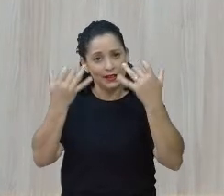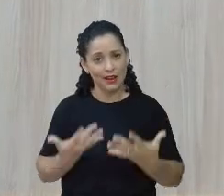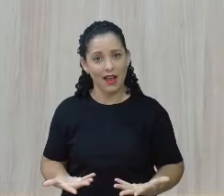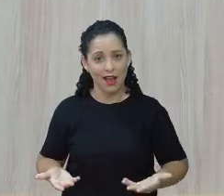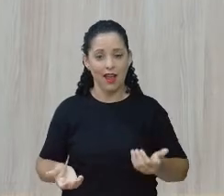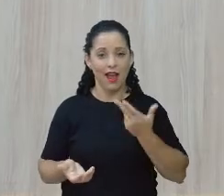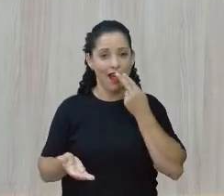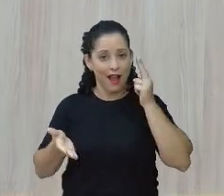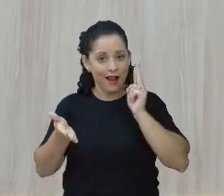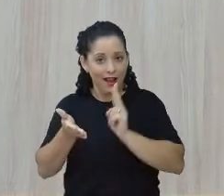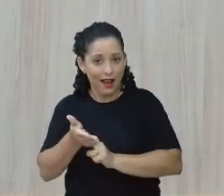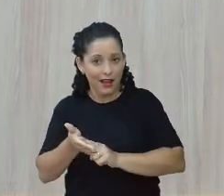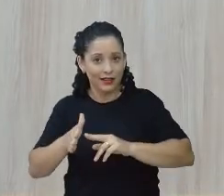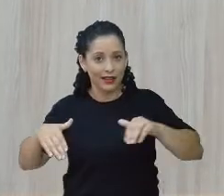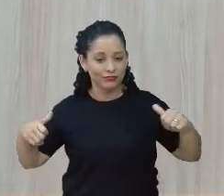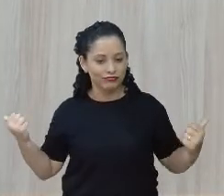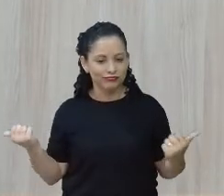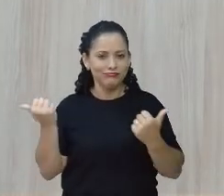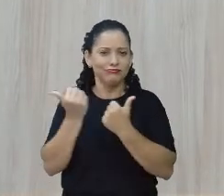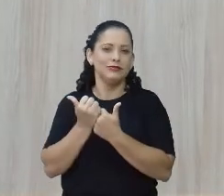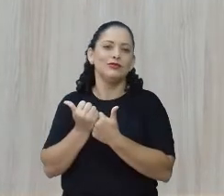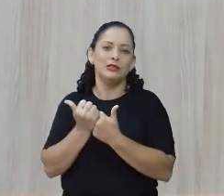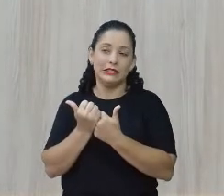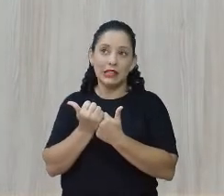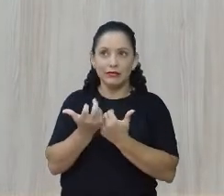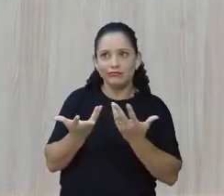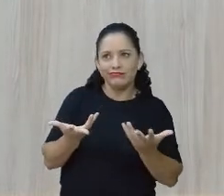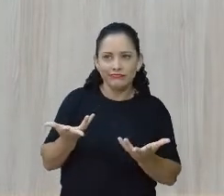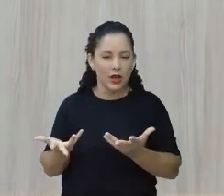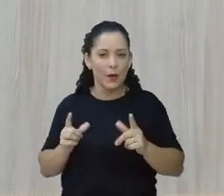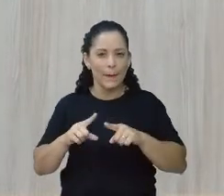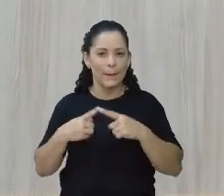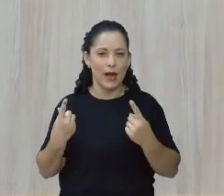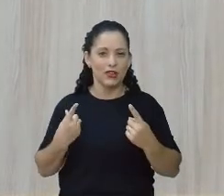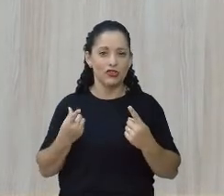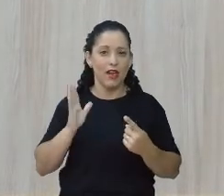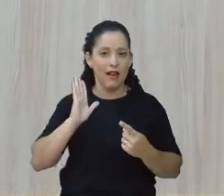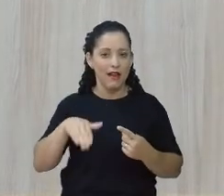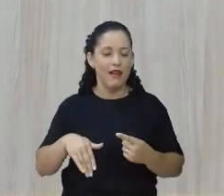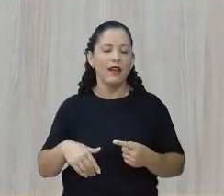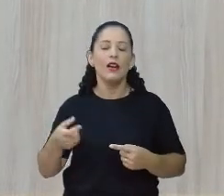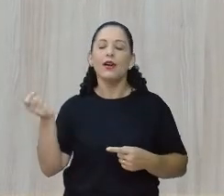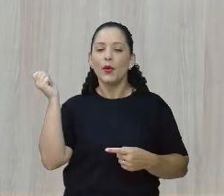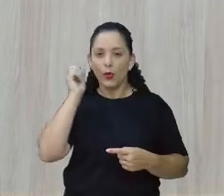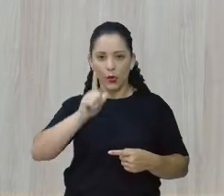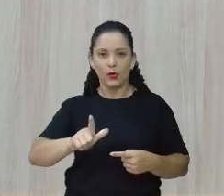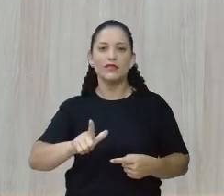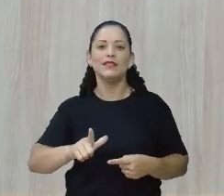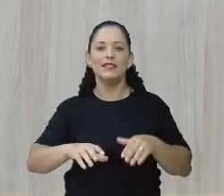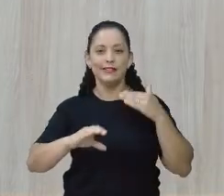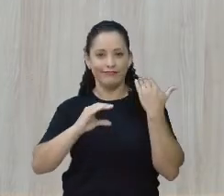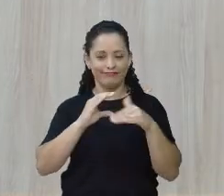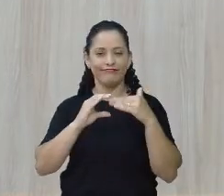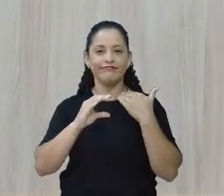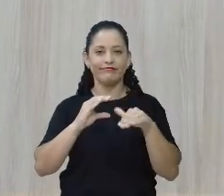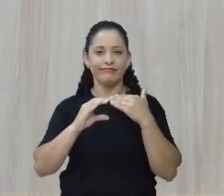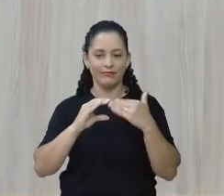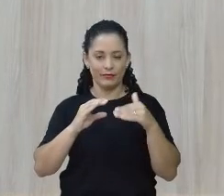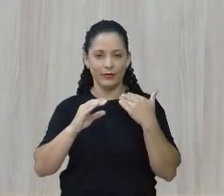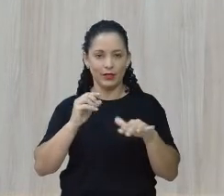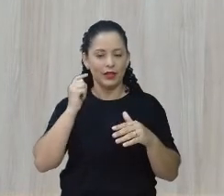carta eventualmente foi substituída não, mas consegue ser reproduzida também, consegue ter a sua